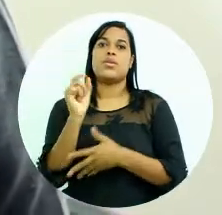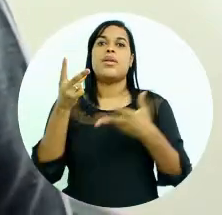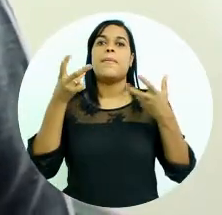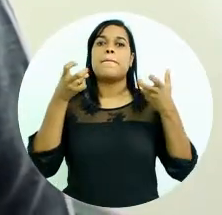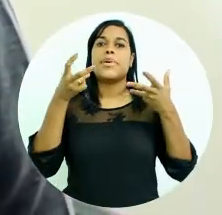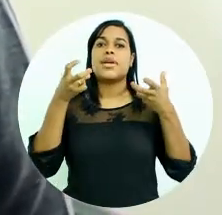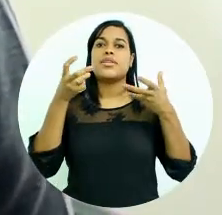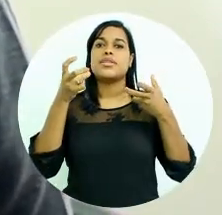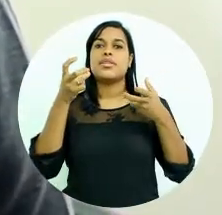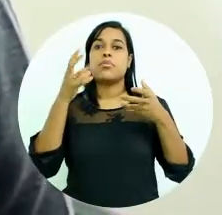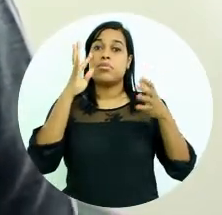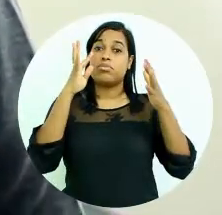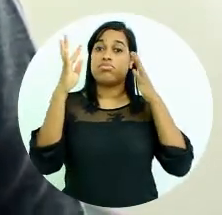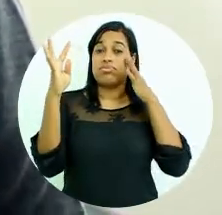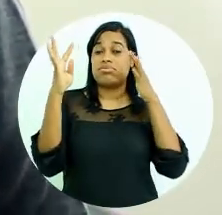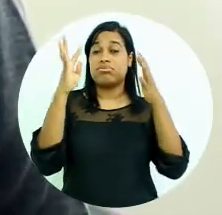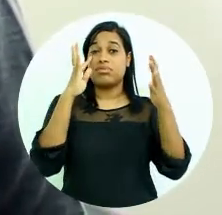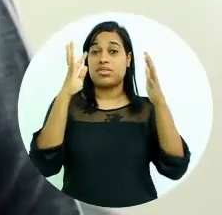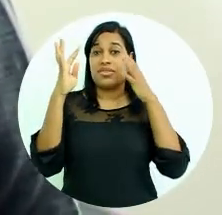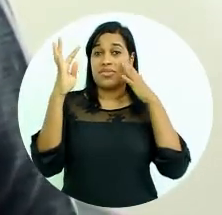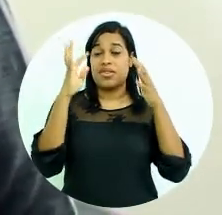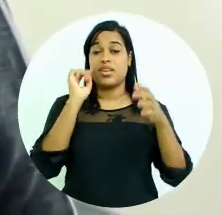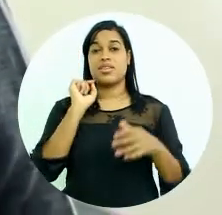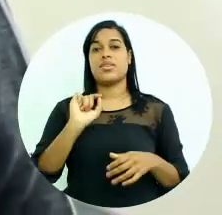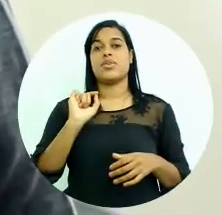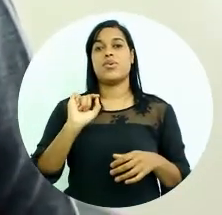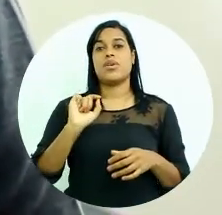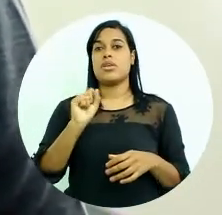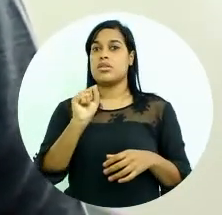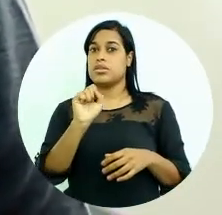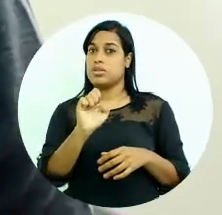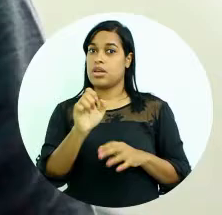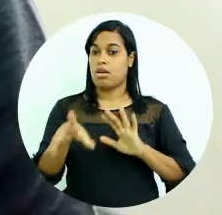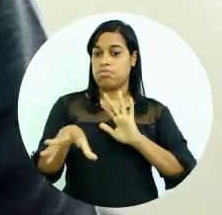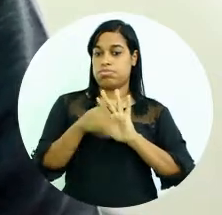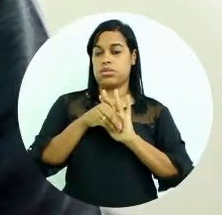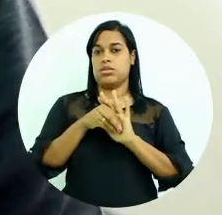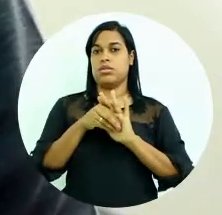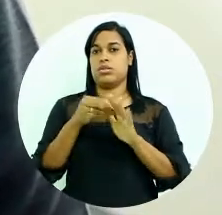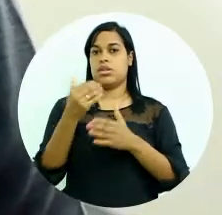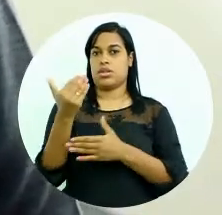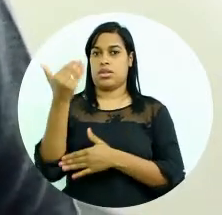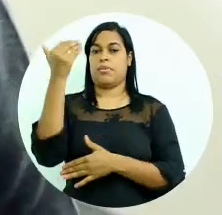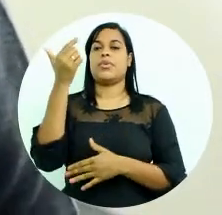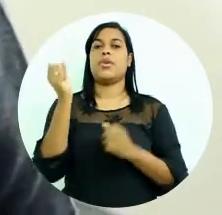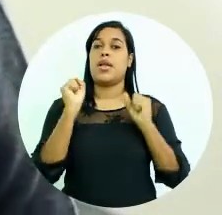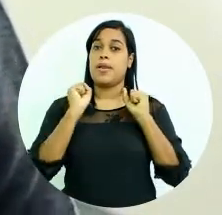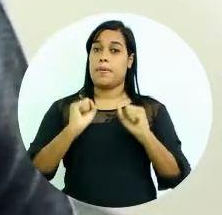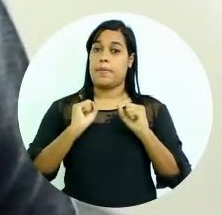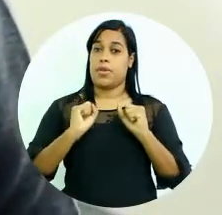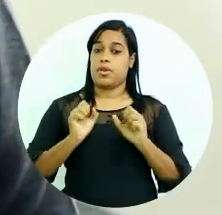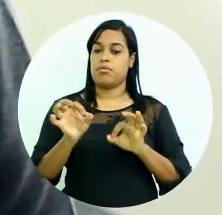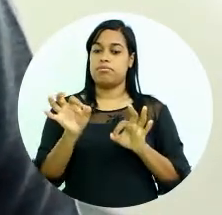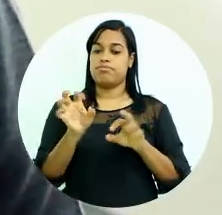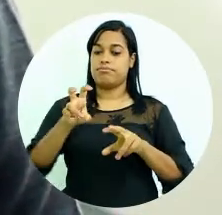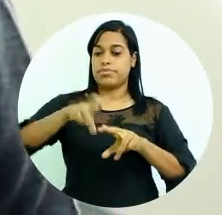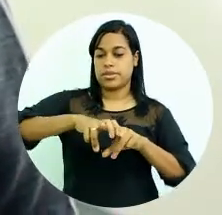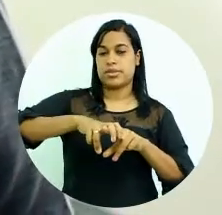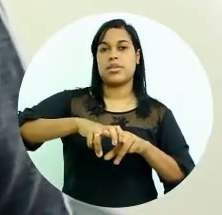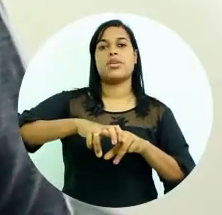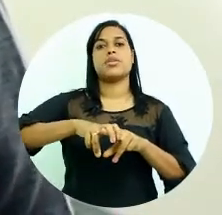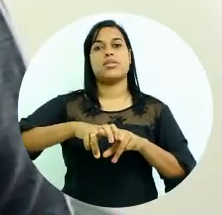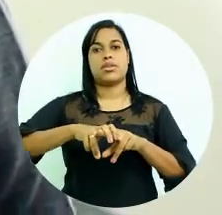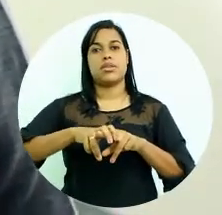natureza, ele percebe e reflete que, se apropriando da madeira, ele poderá construir